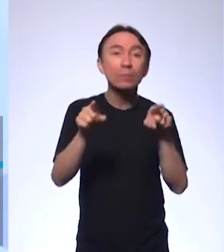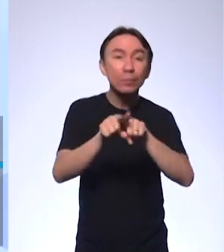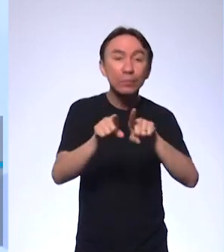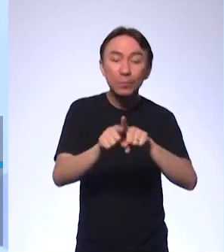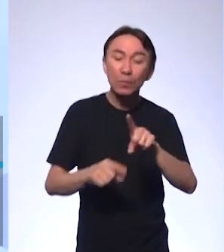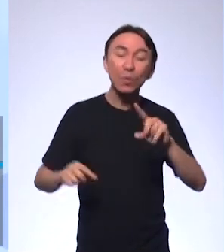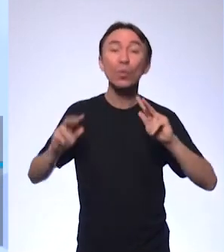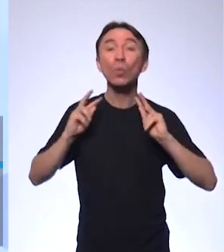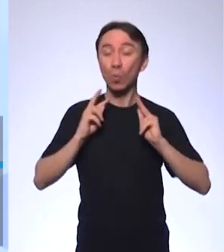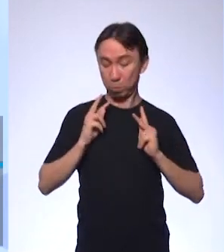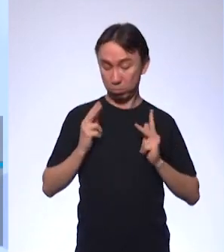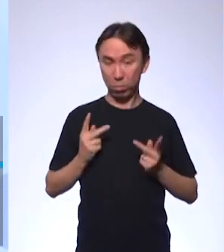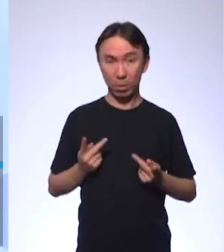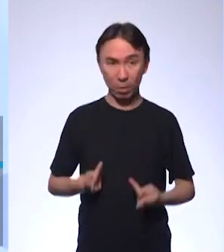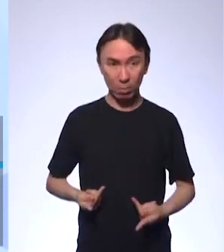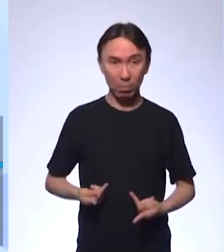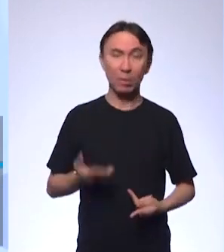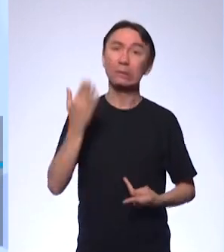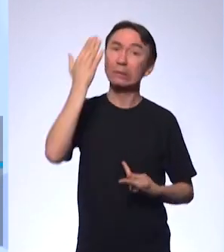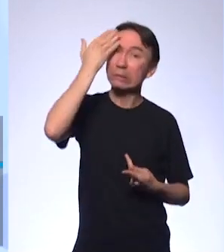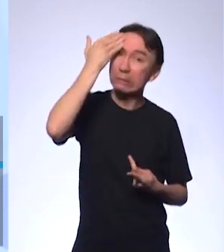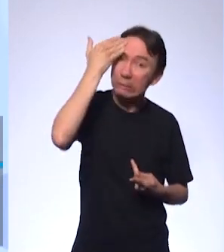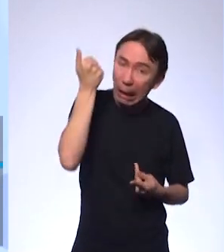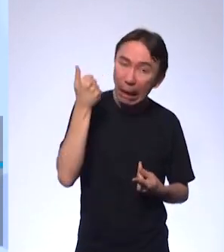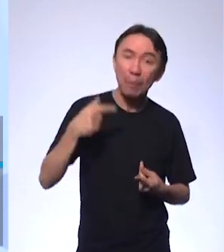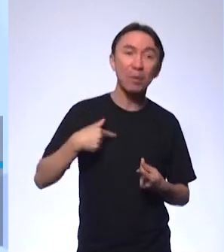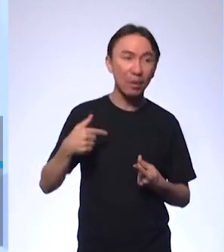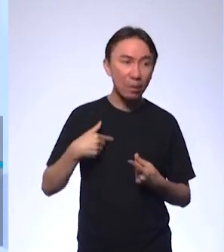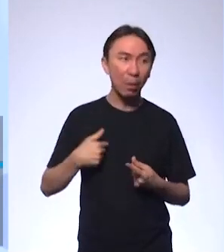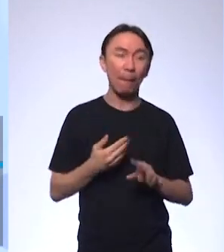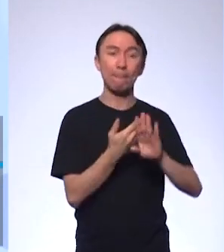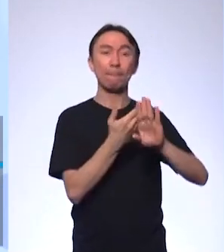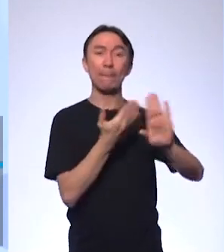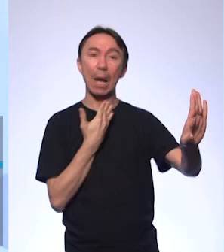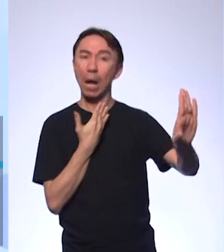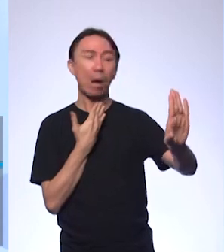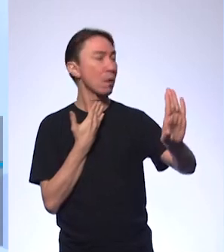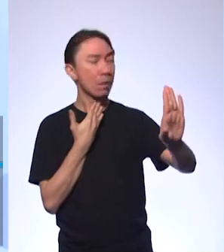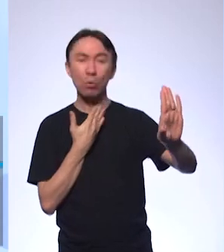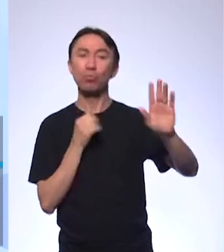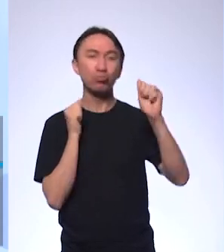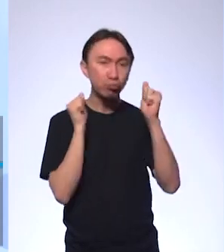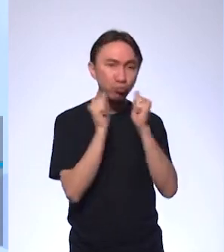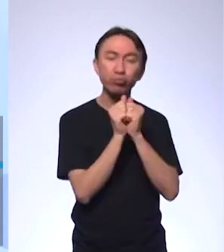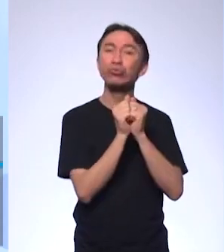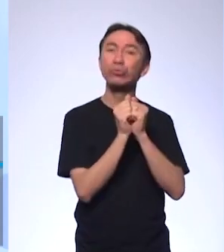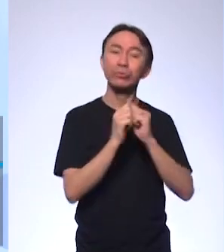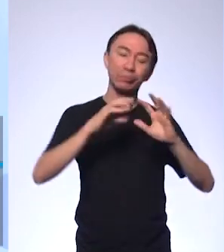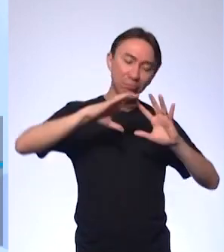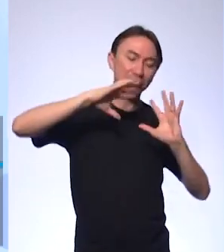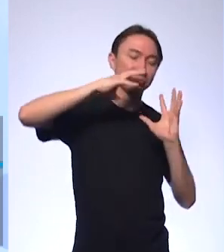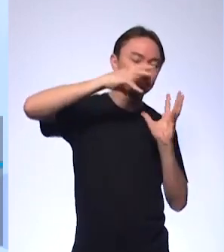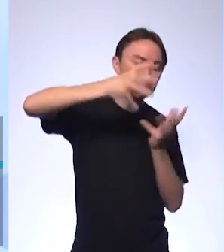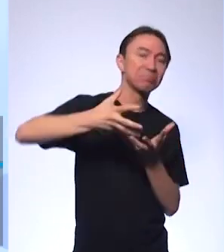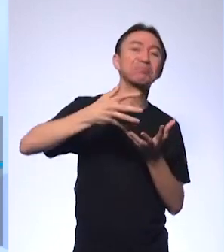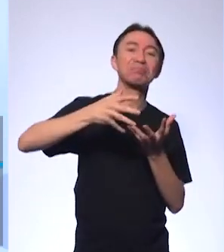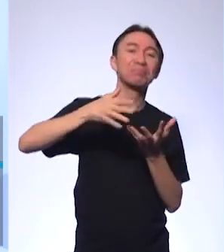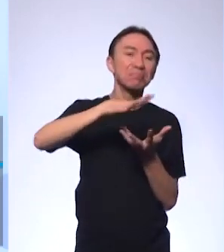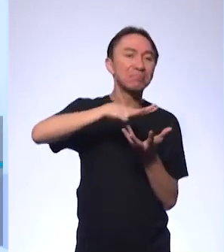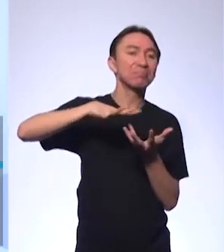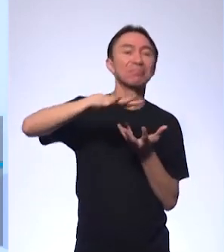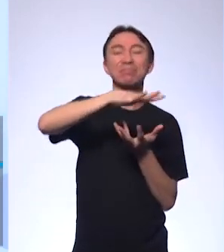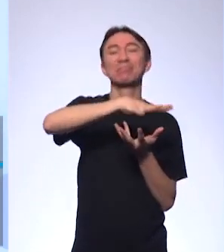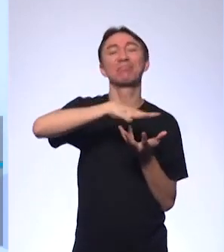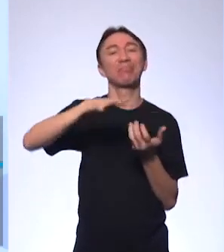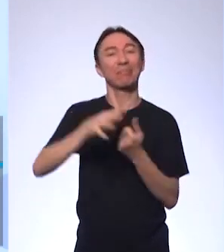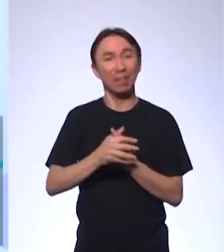e, a partir disso, né, a partir desse entendimento ali de que ele faz parte, ele utilizar isso, né,